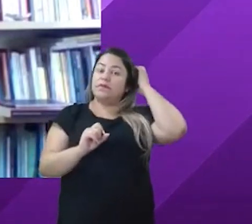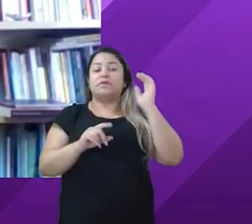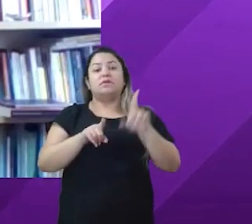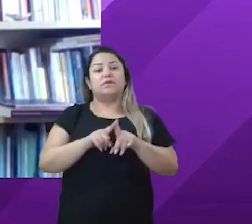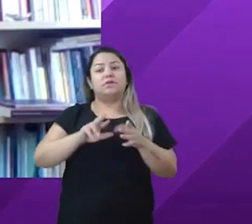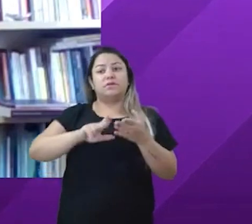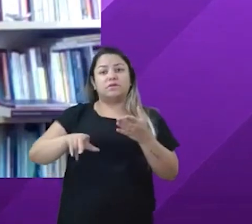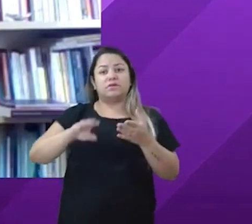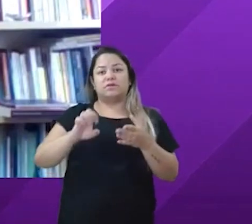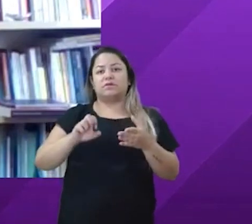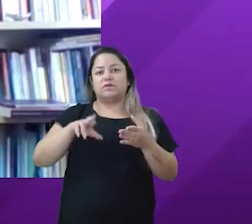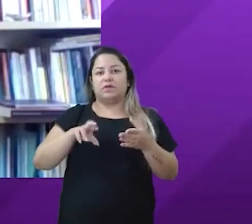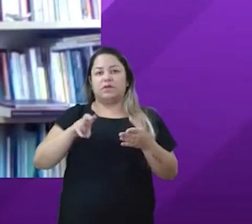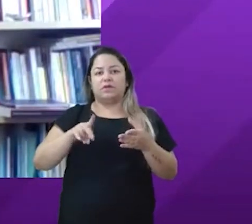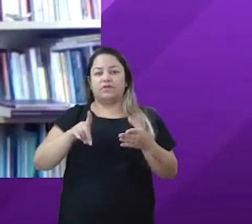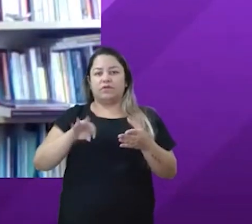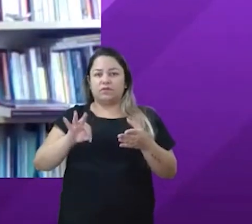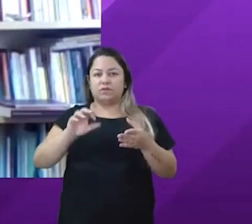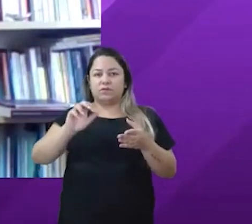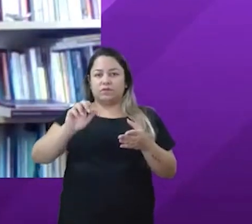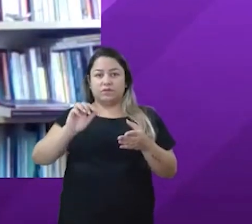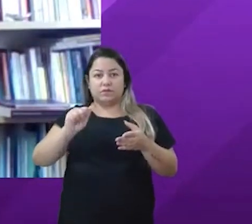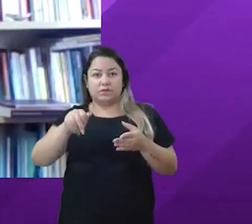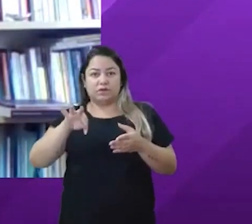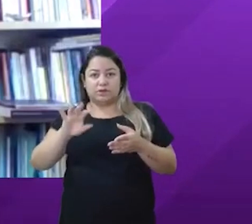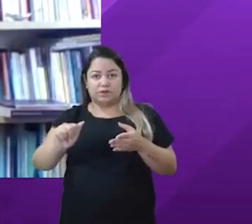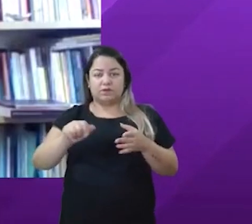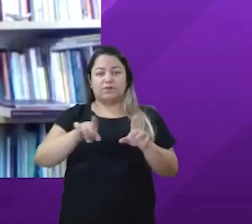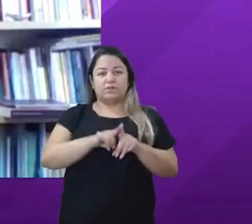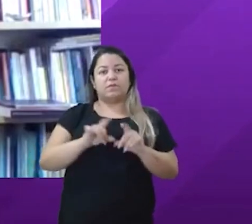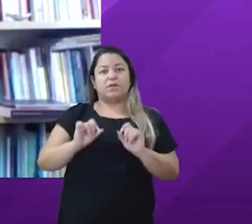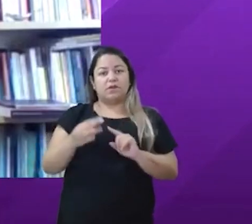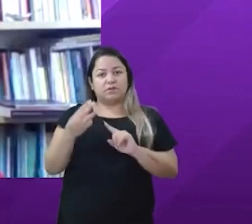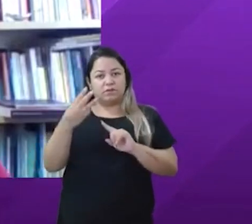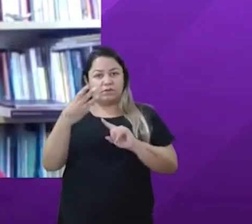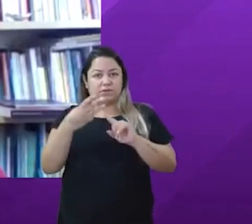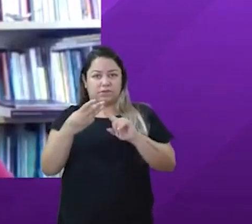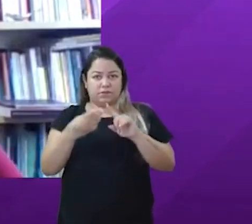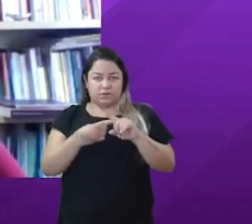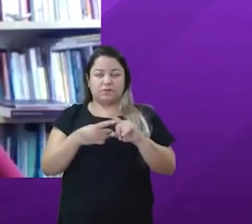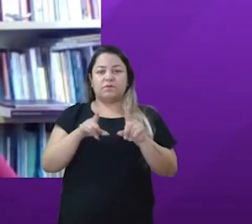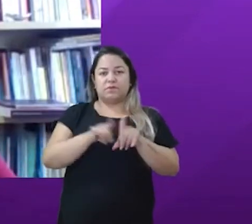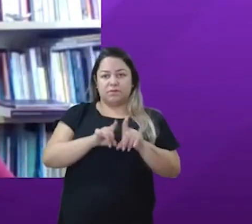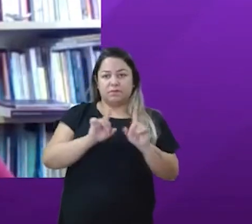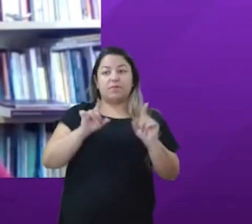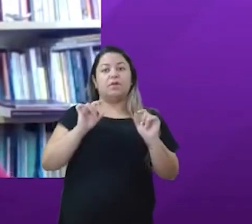escravocrata e capitalista. Essas três